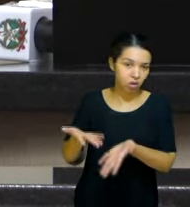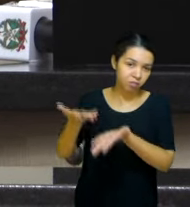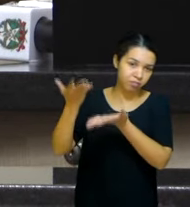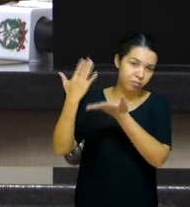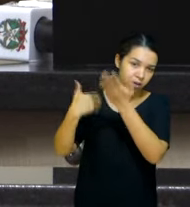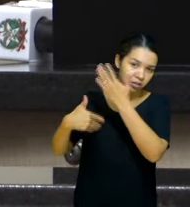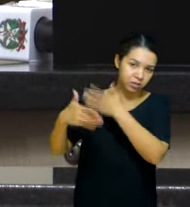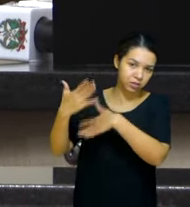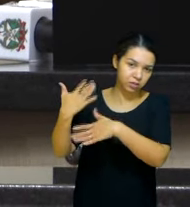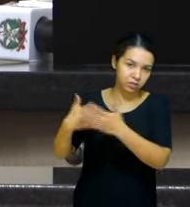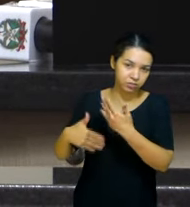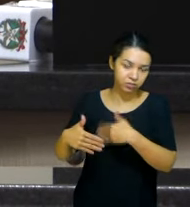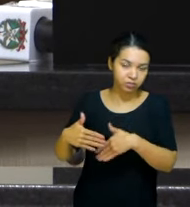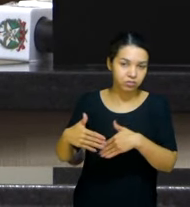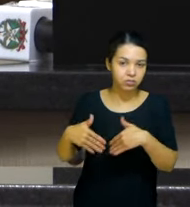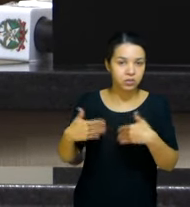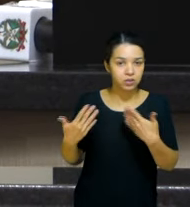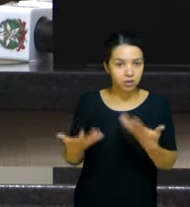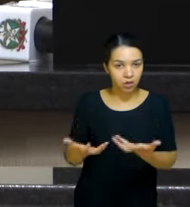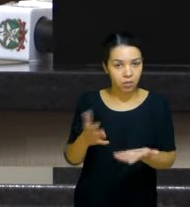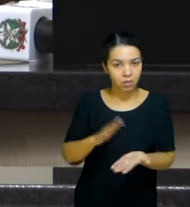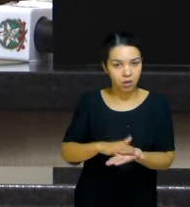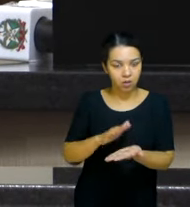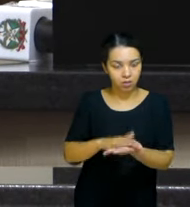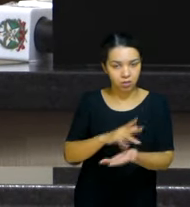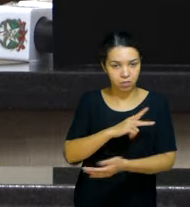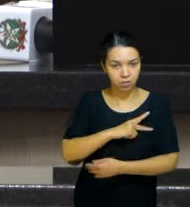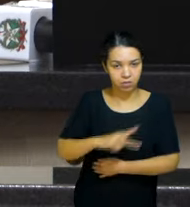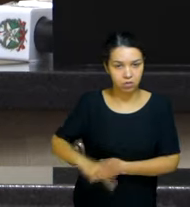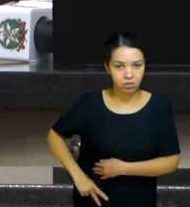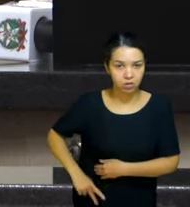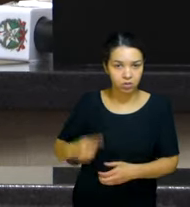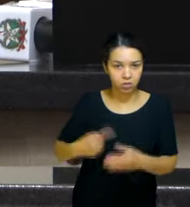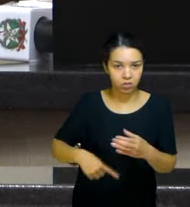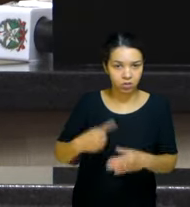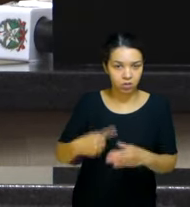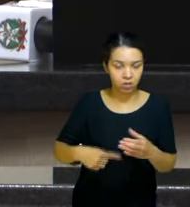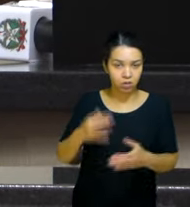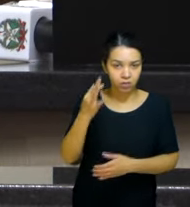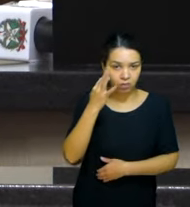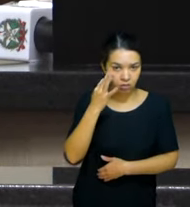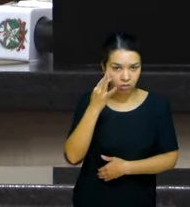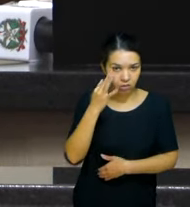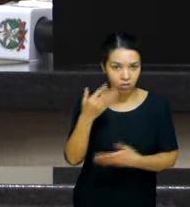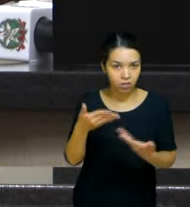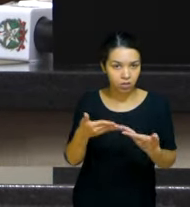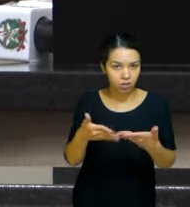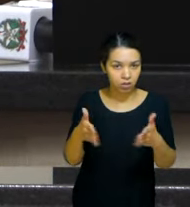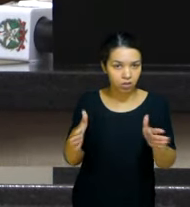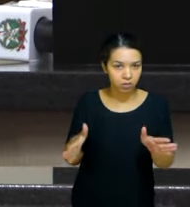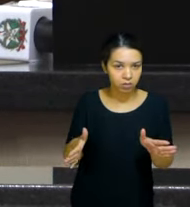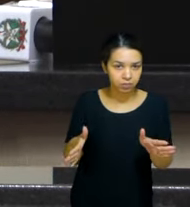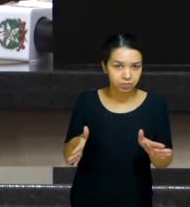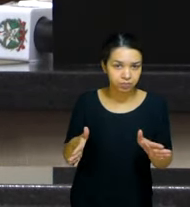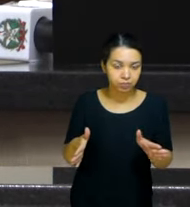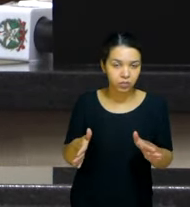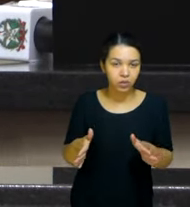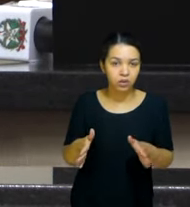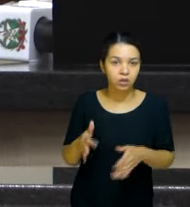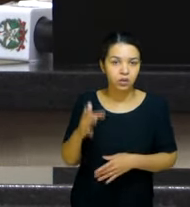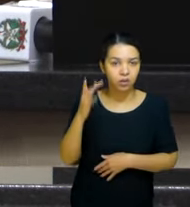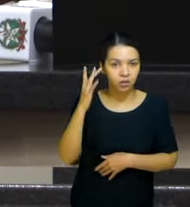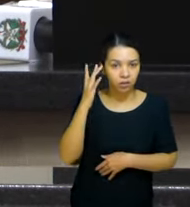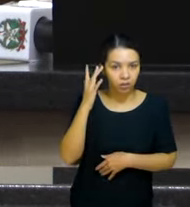Gostaria de parabenizar o presidente da comissão, Fernando Krellin, por sua abertura. Confesso a